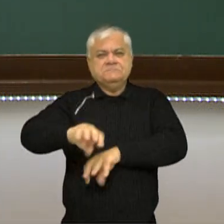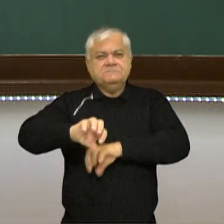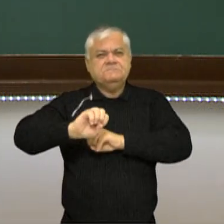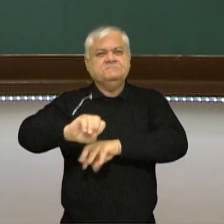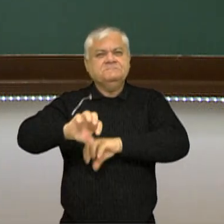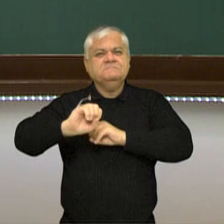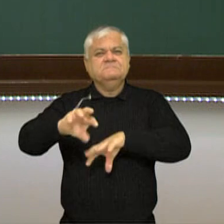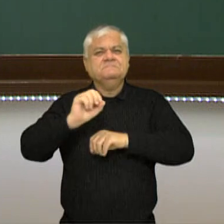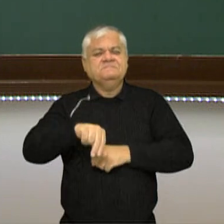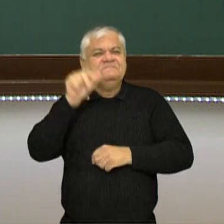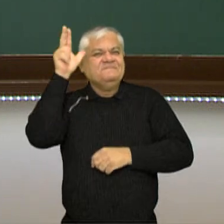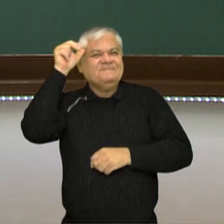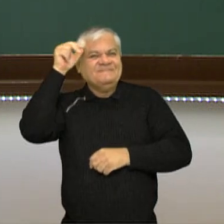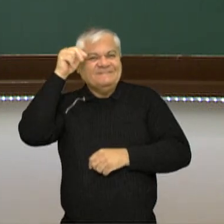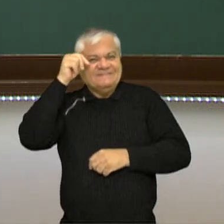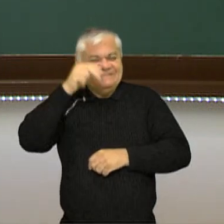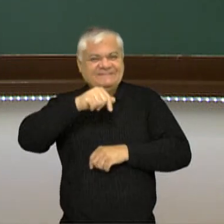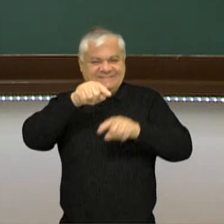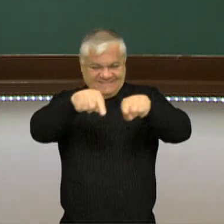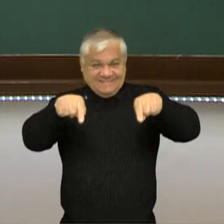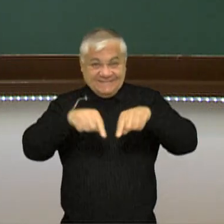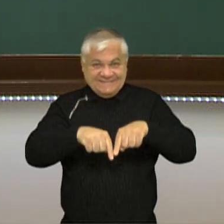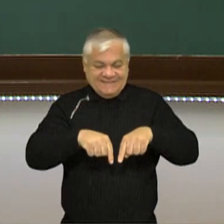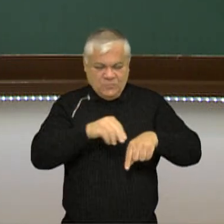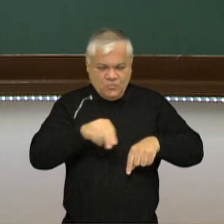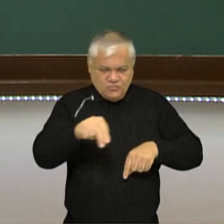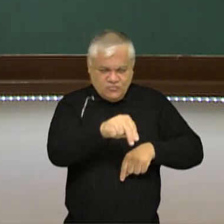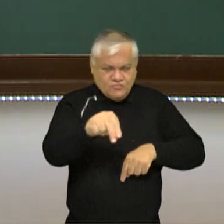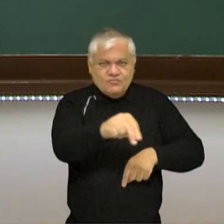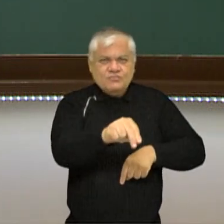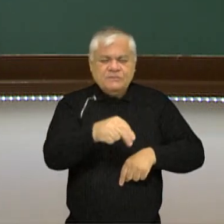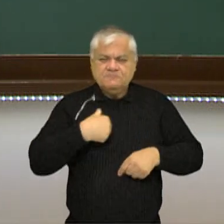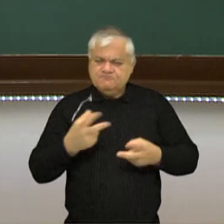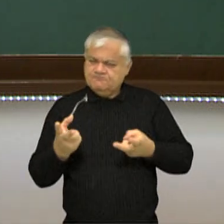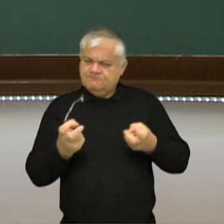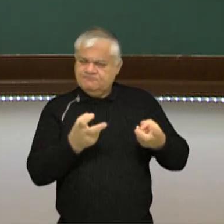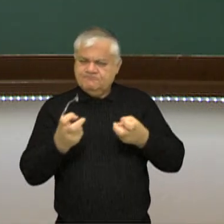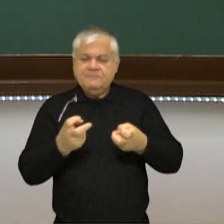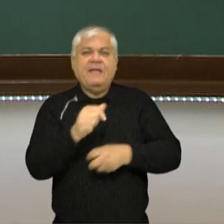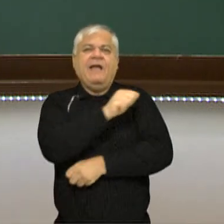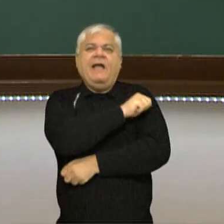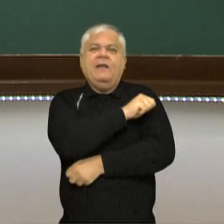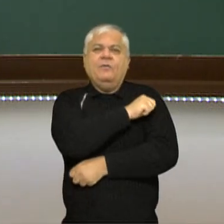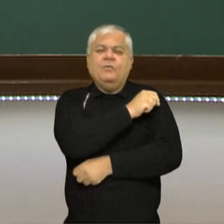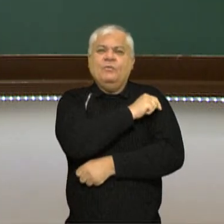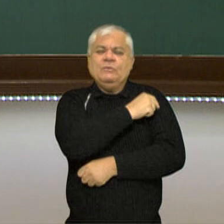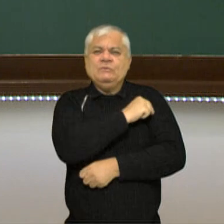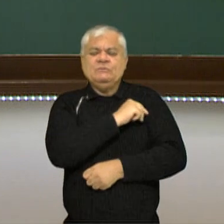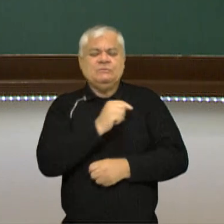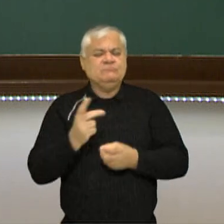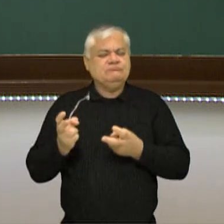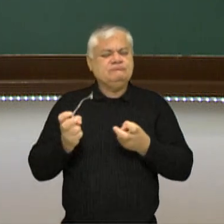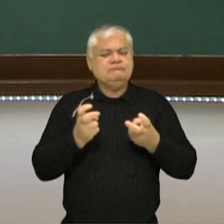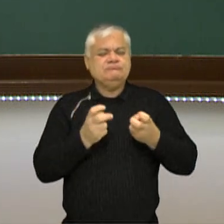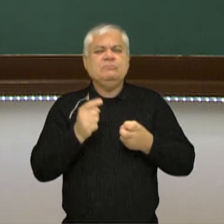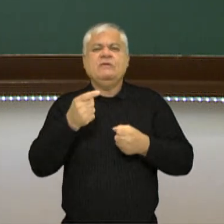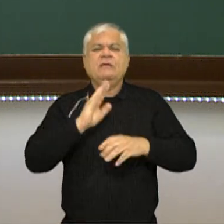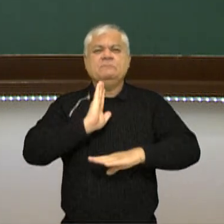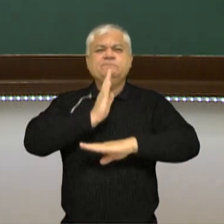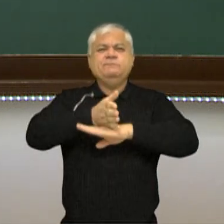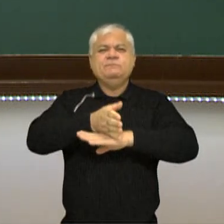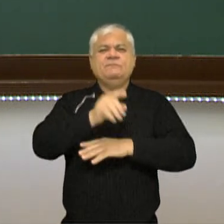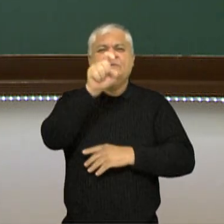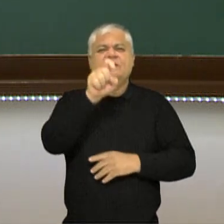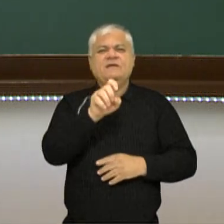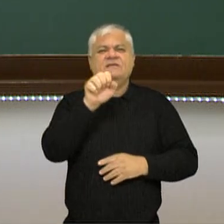para vários estudantes, a gente percebe uma dificuldade em entender isso do xeque-mate. Então, por isso nós